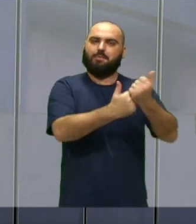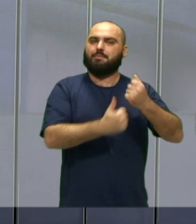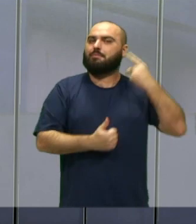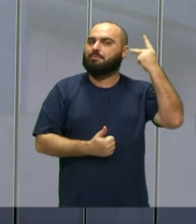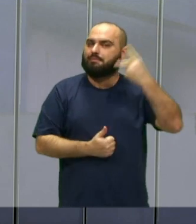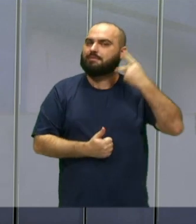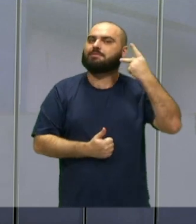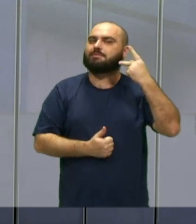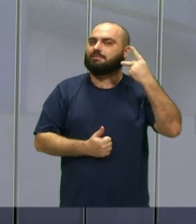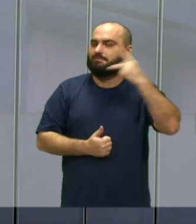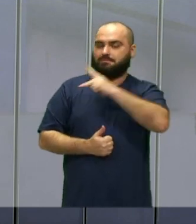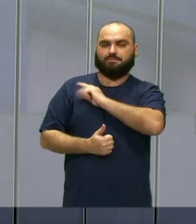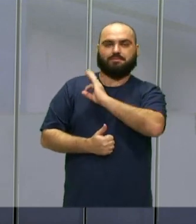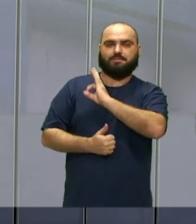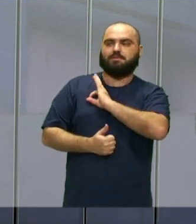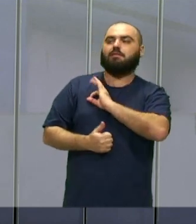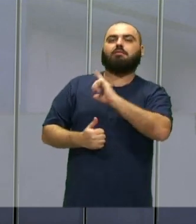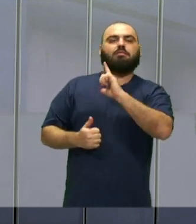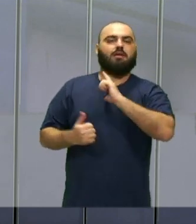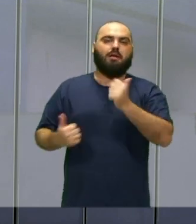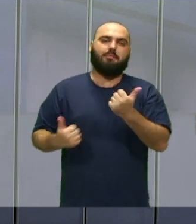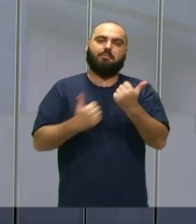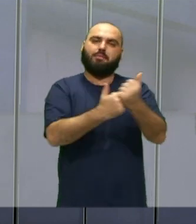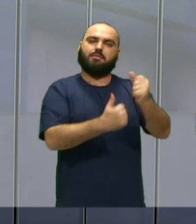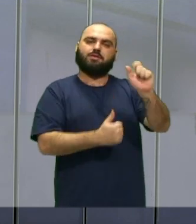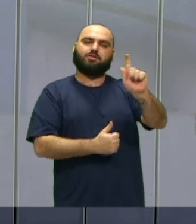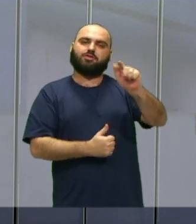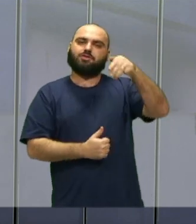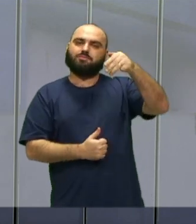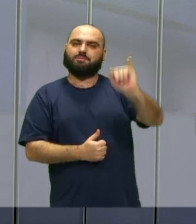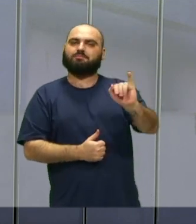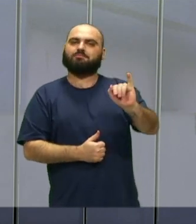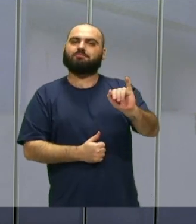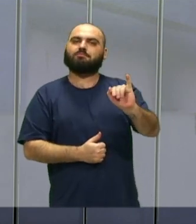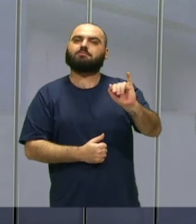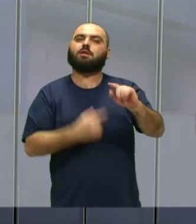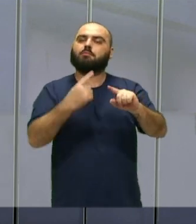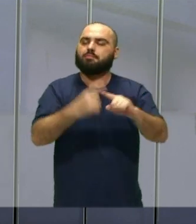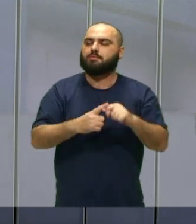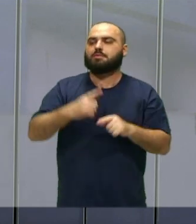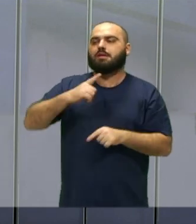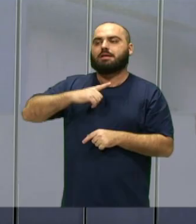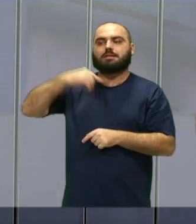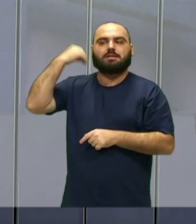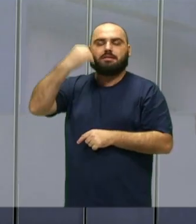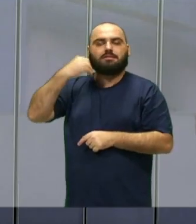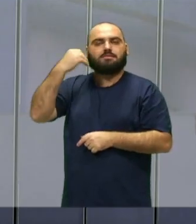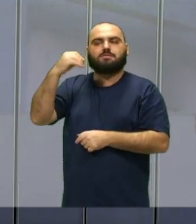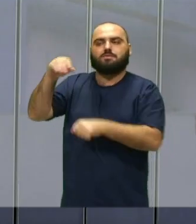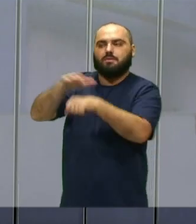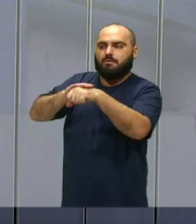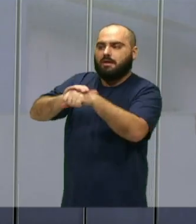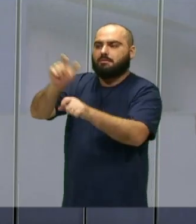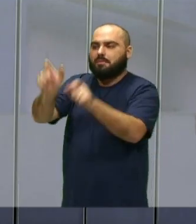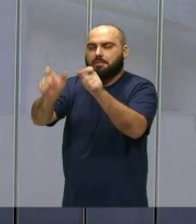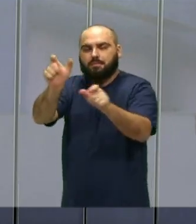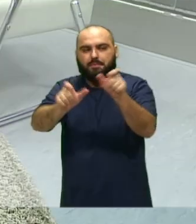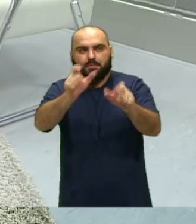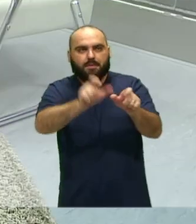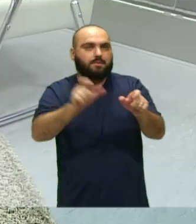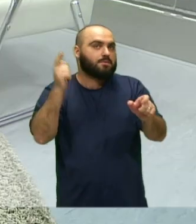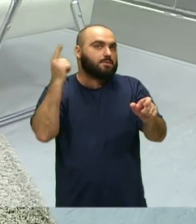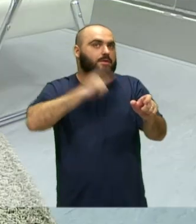esse apoio da Guarda Armada. Então, a gente fica procurando meios, ouvindo uma, conversando com outras, para que isso melhore. E por aí a gente